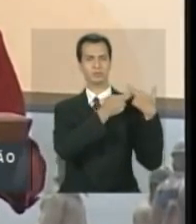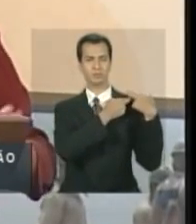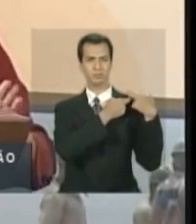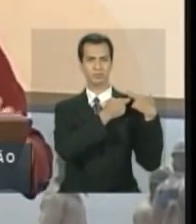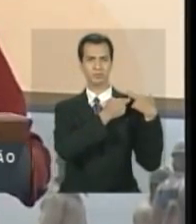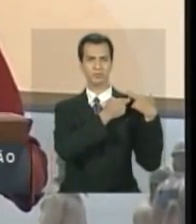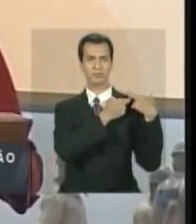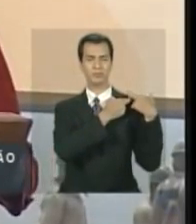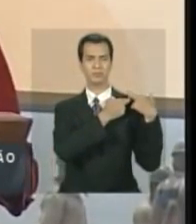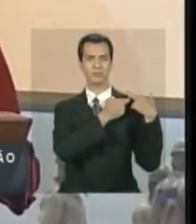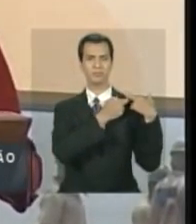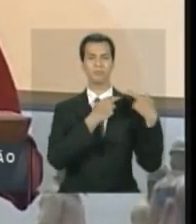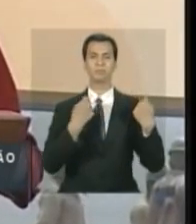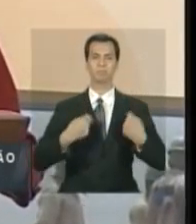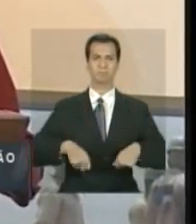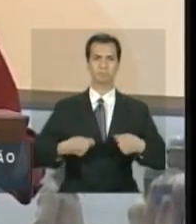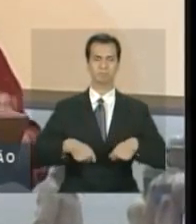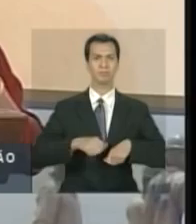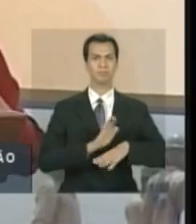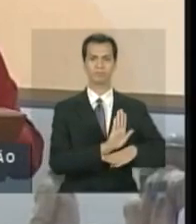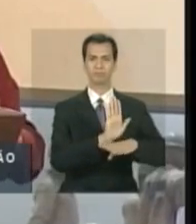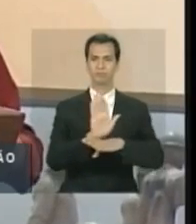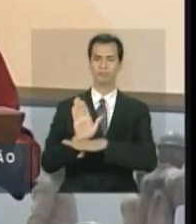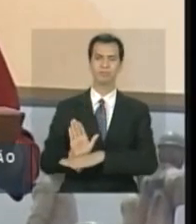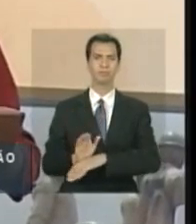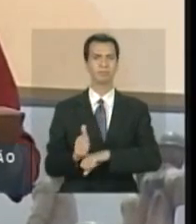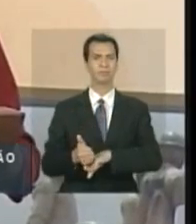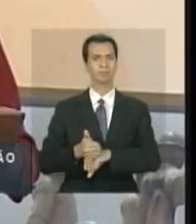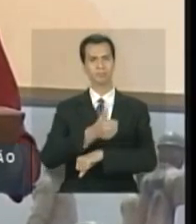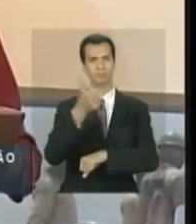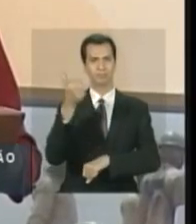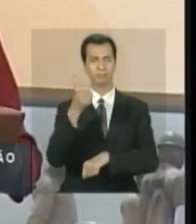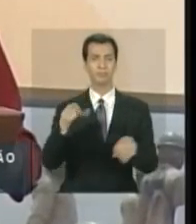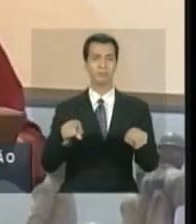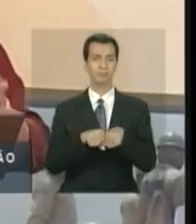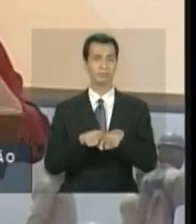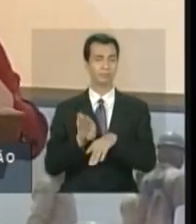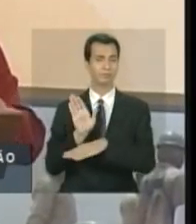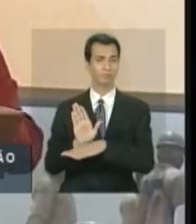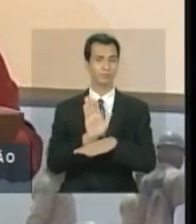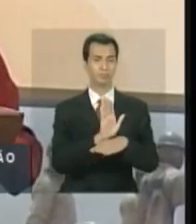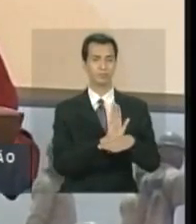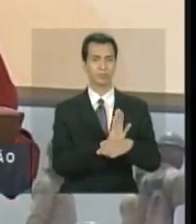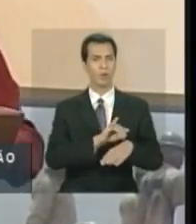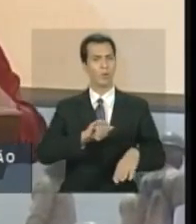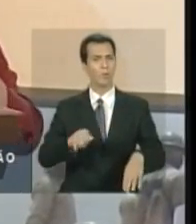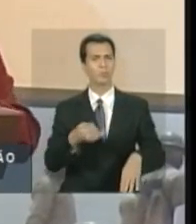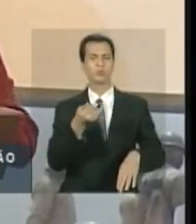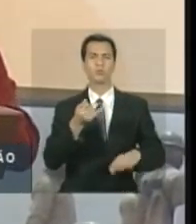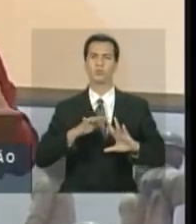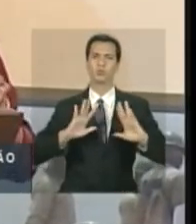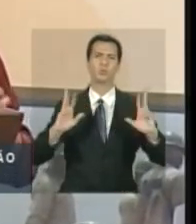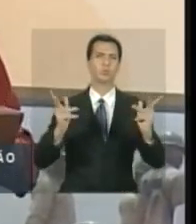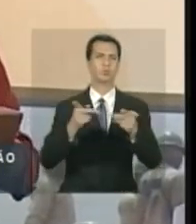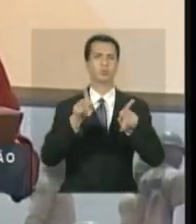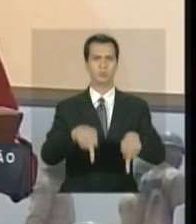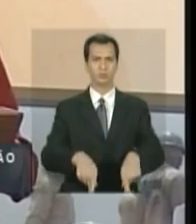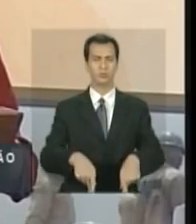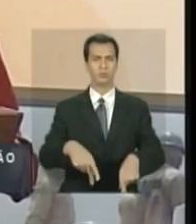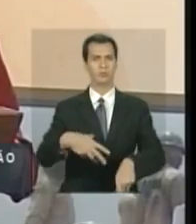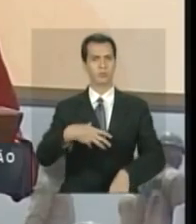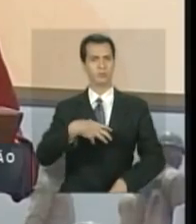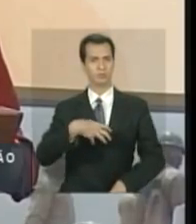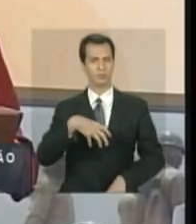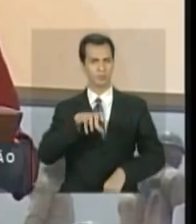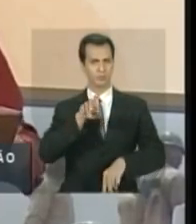para melhorar, para garantir oportunidades para todos os baianos e para todas